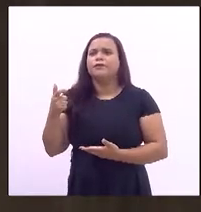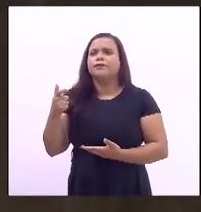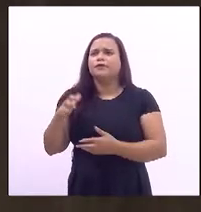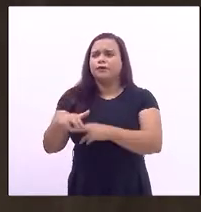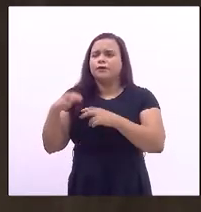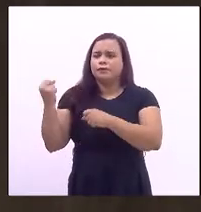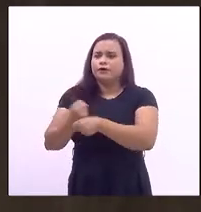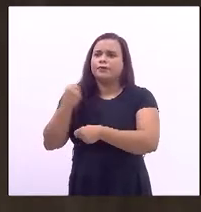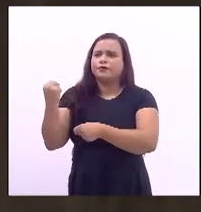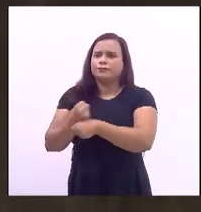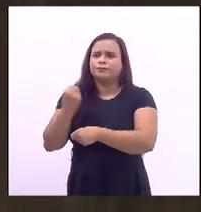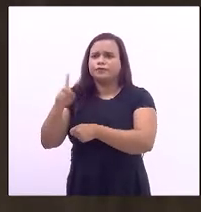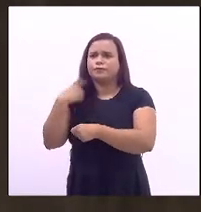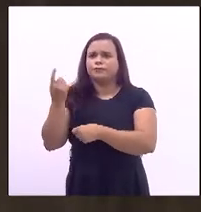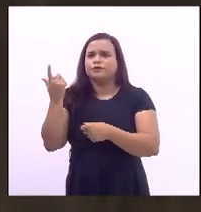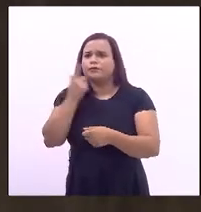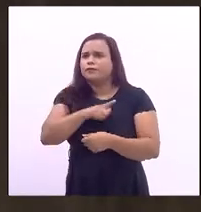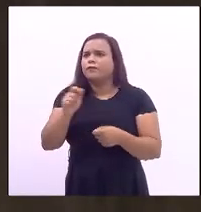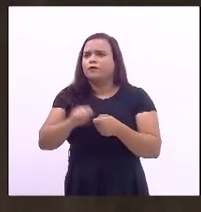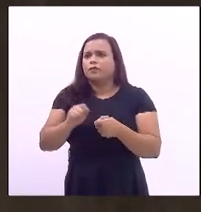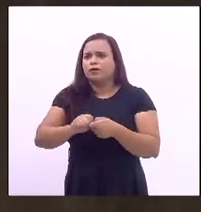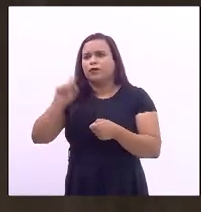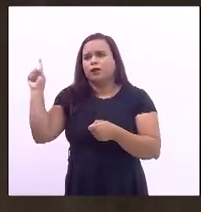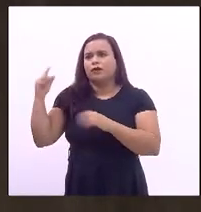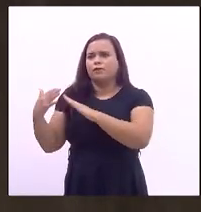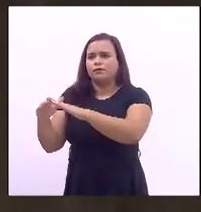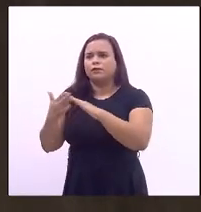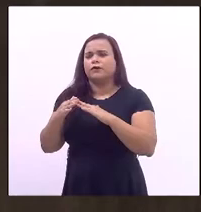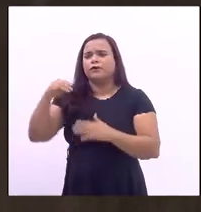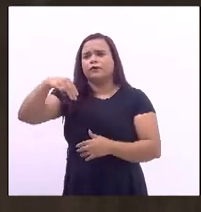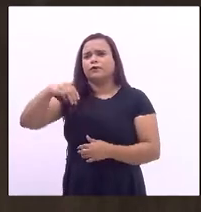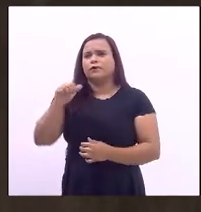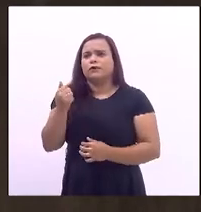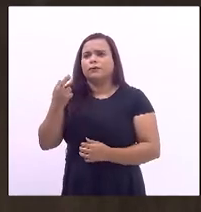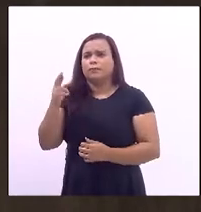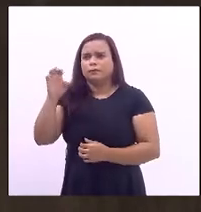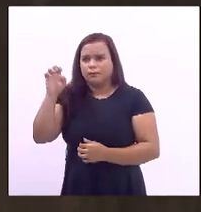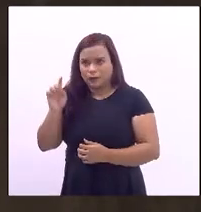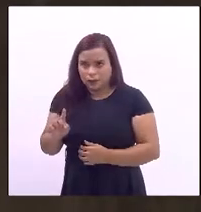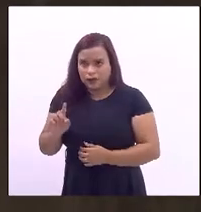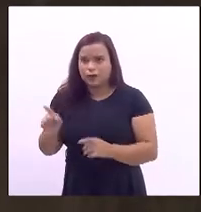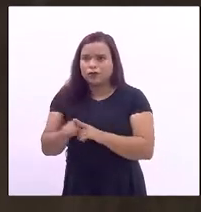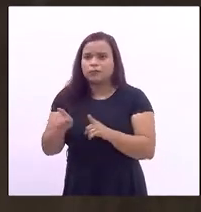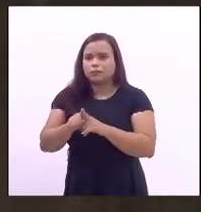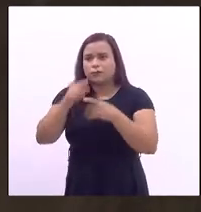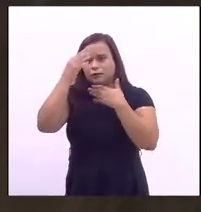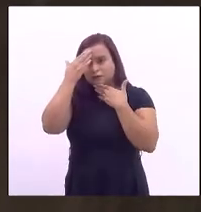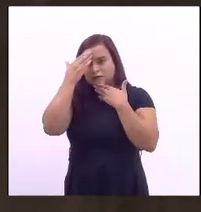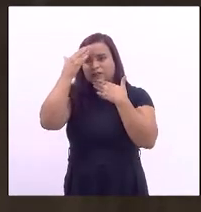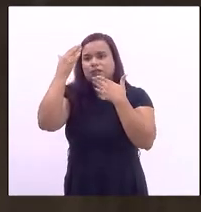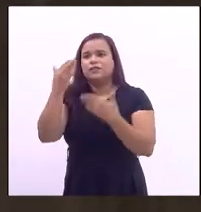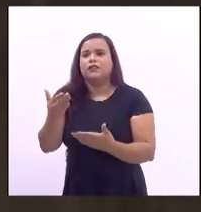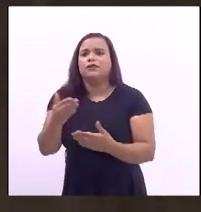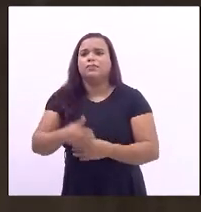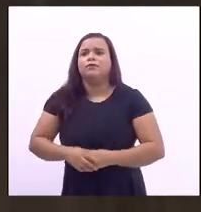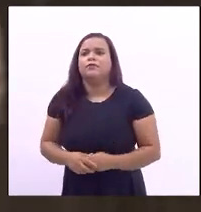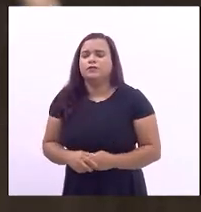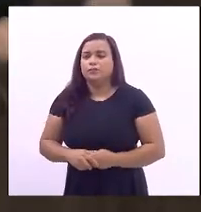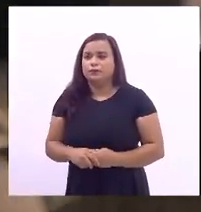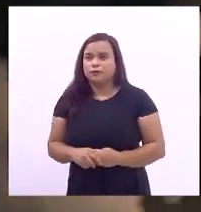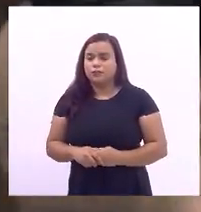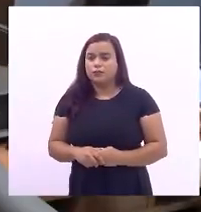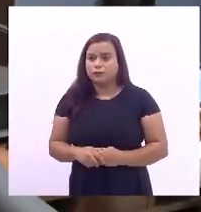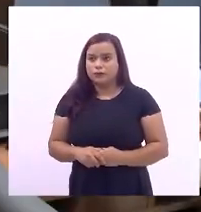obra que a gente está conseguindo realizar lá na Favela da Maré e agradeceu o atual secretário de obras também